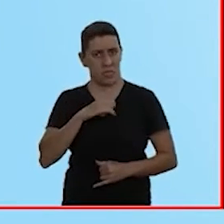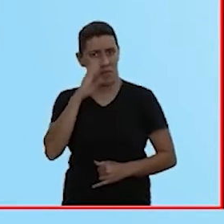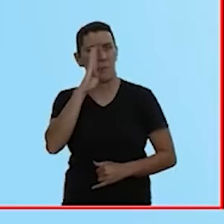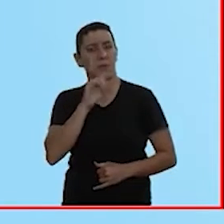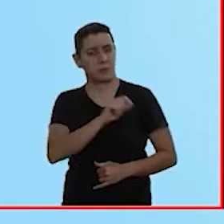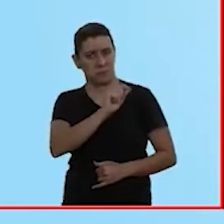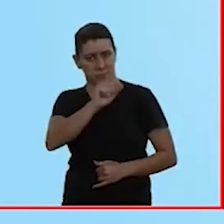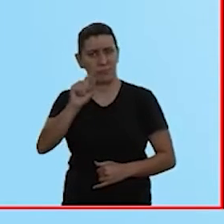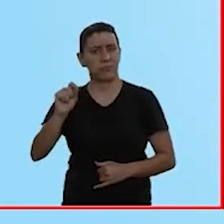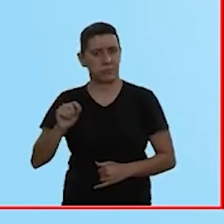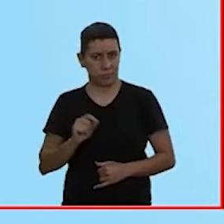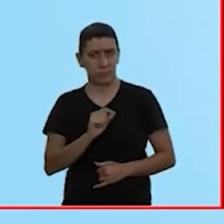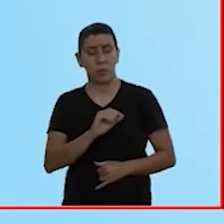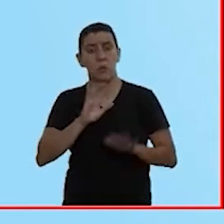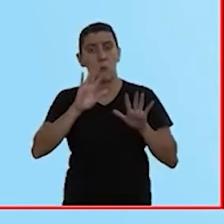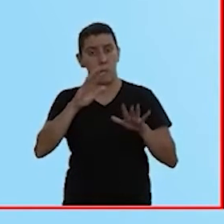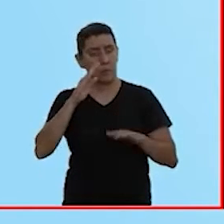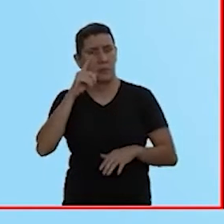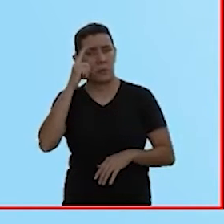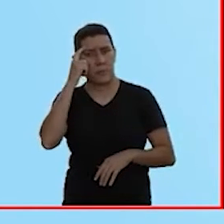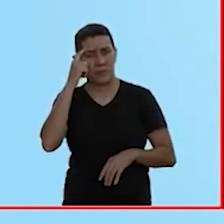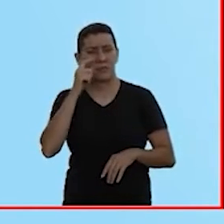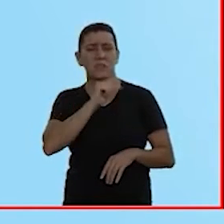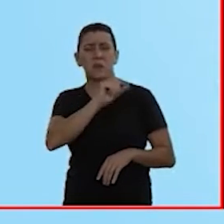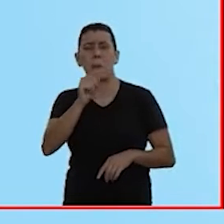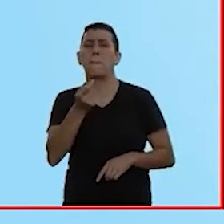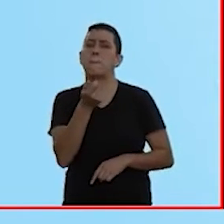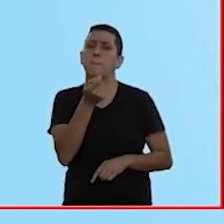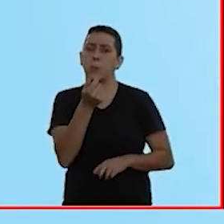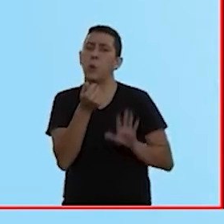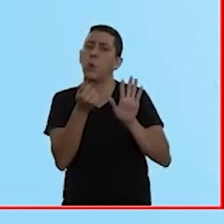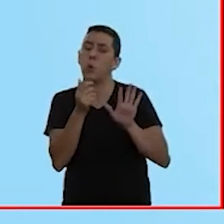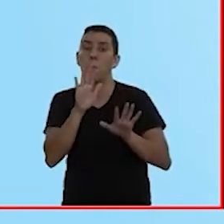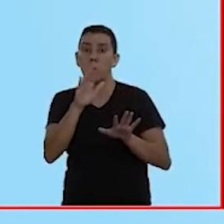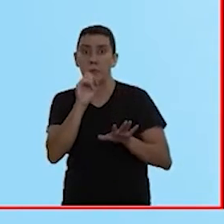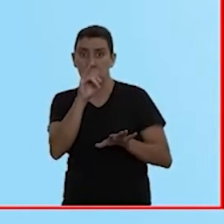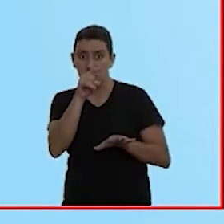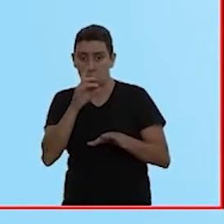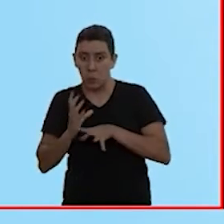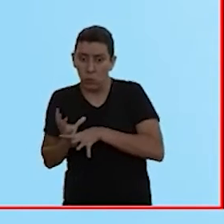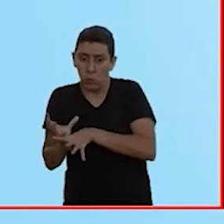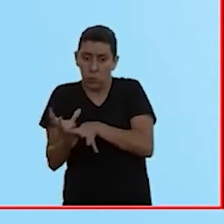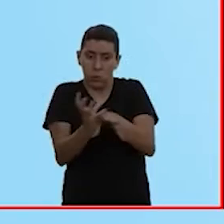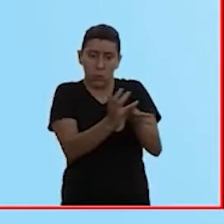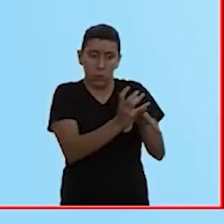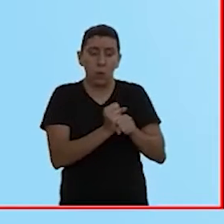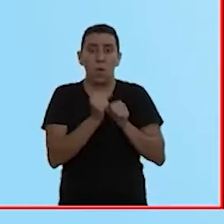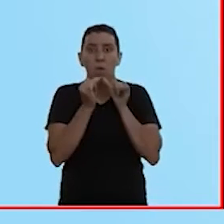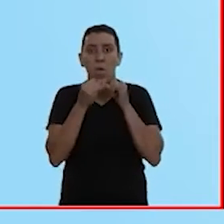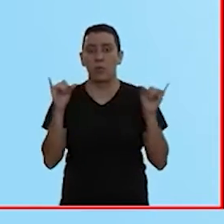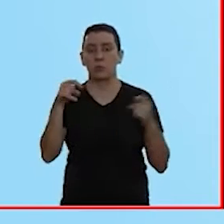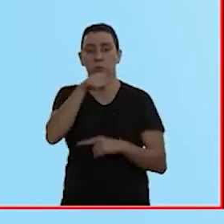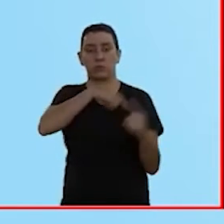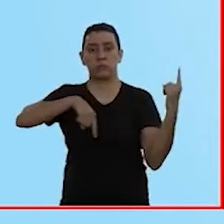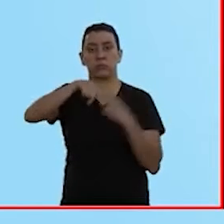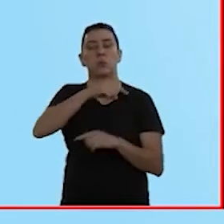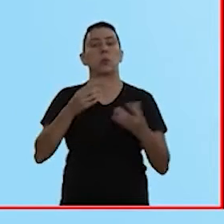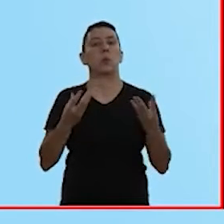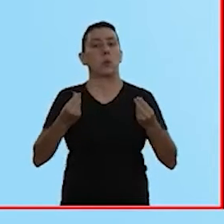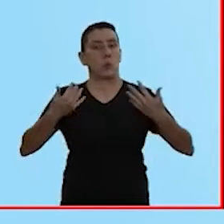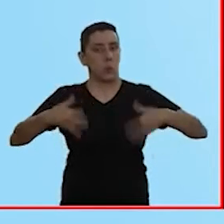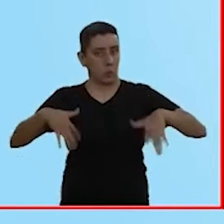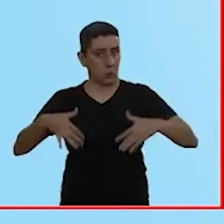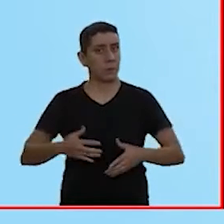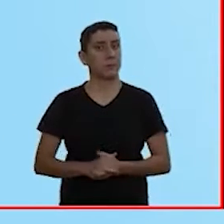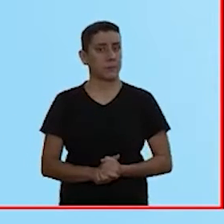número pequeno mas quando a gente pega o volume desse mercado a gente tem um uma capacidade expressiva também um senhora que não tá aqui